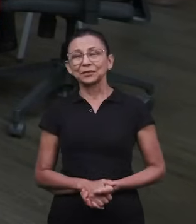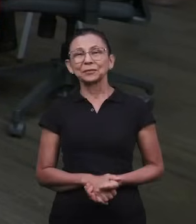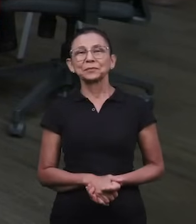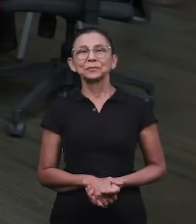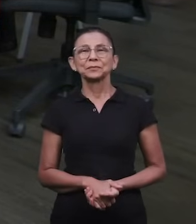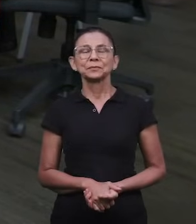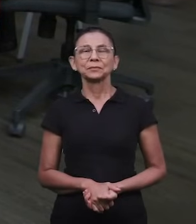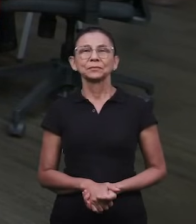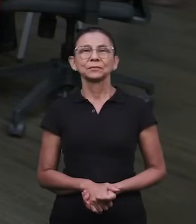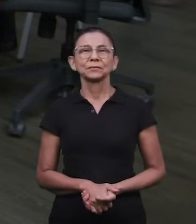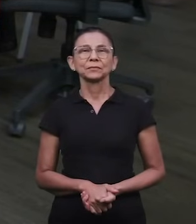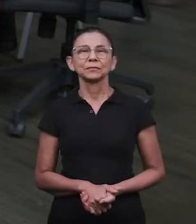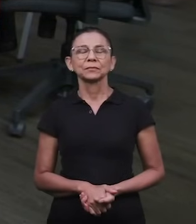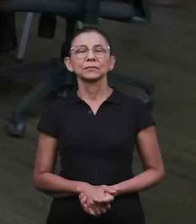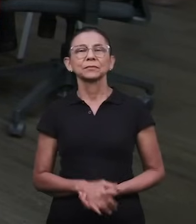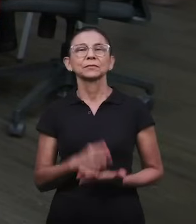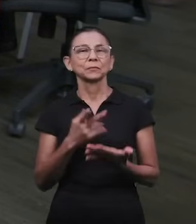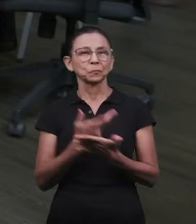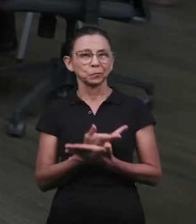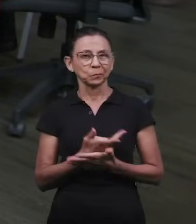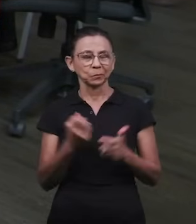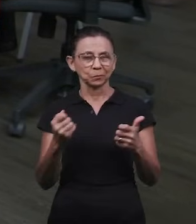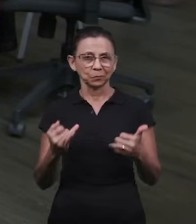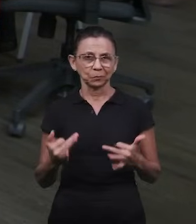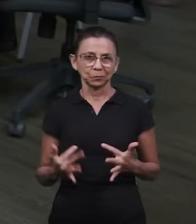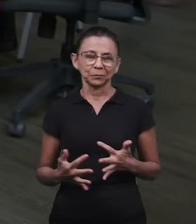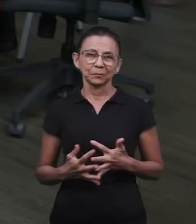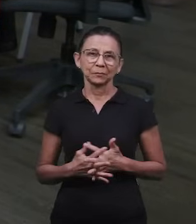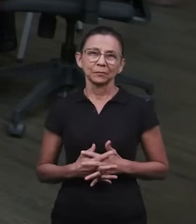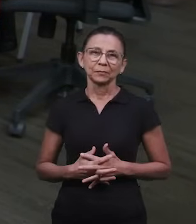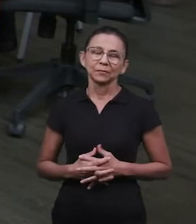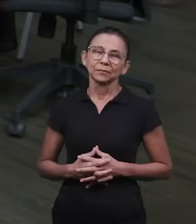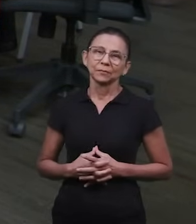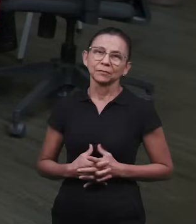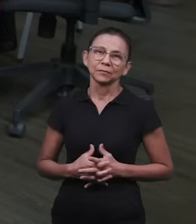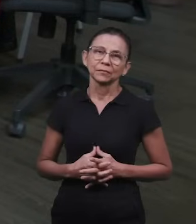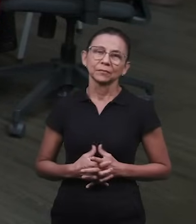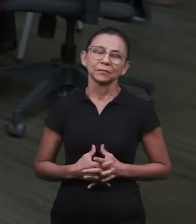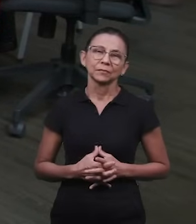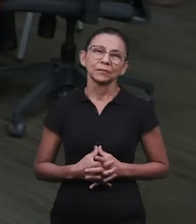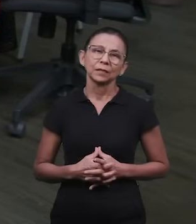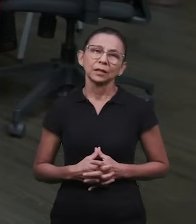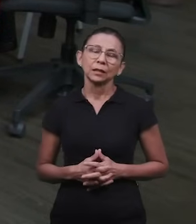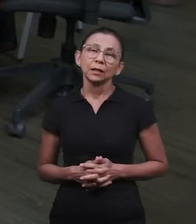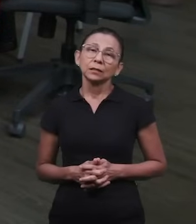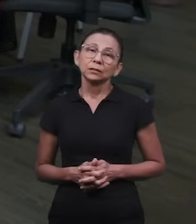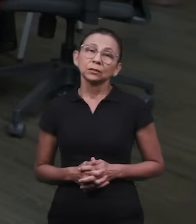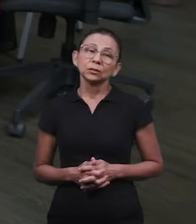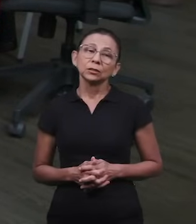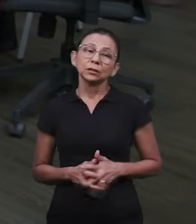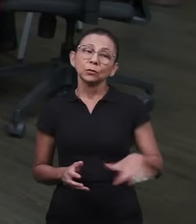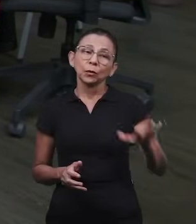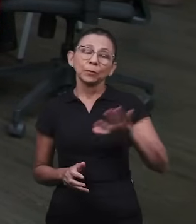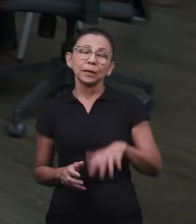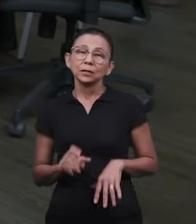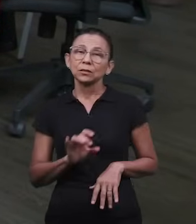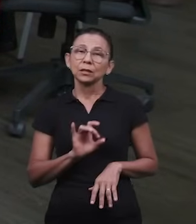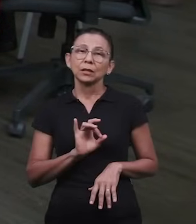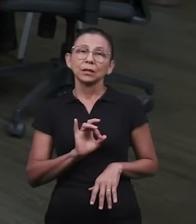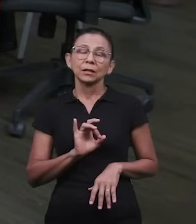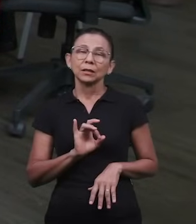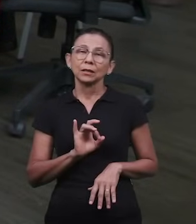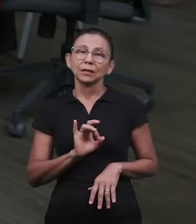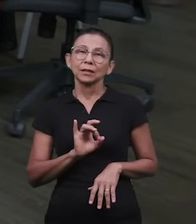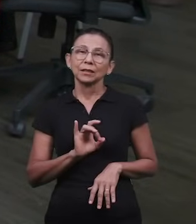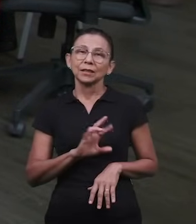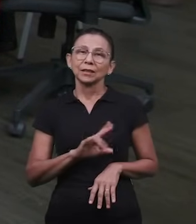Gente boa, eu gostei demais da conta. Mas o que aconteceu? Havia um culto, né, num lugar que não é ambiente nosso, mas